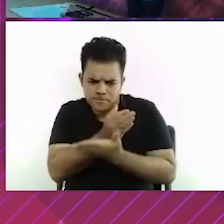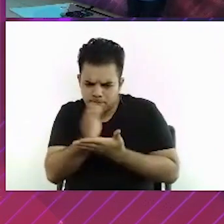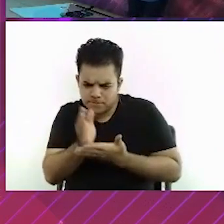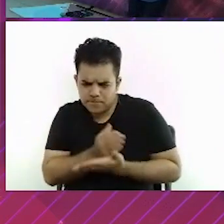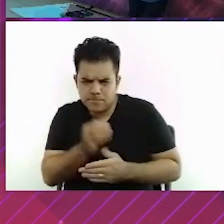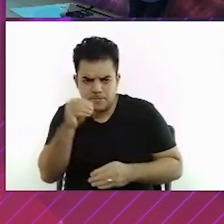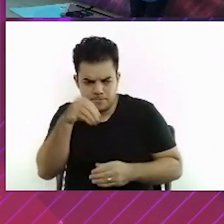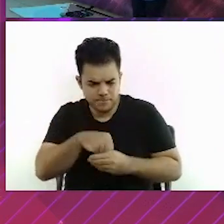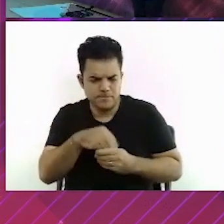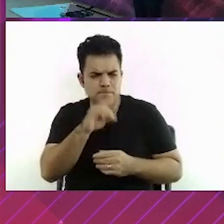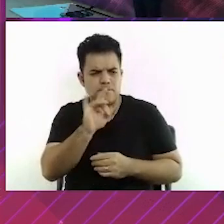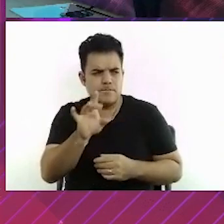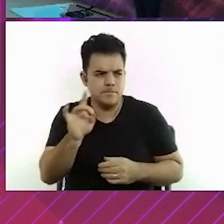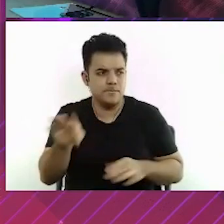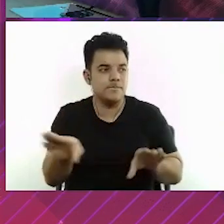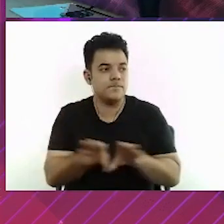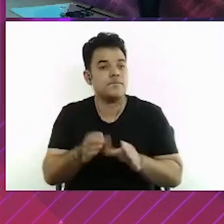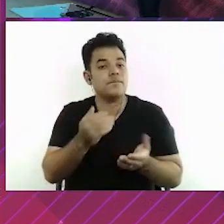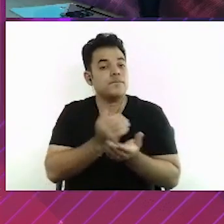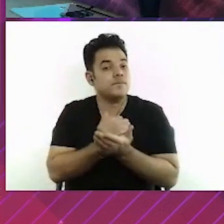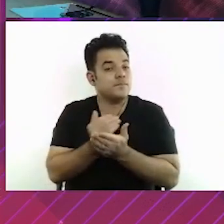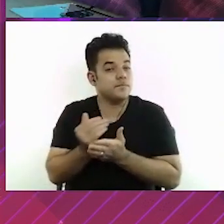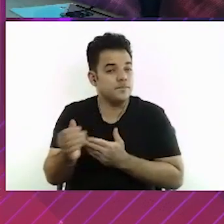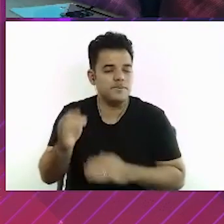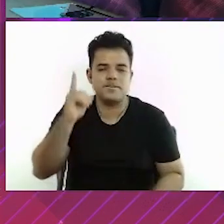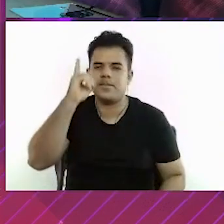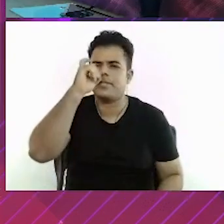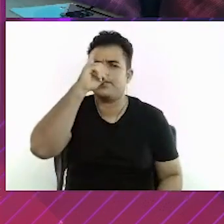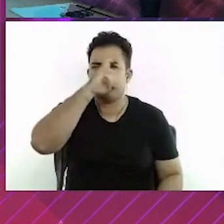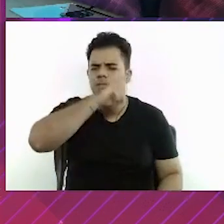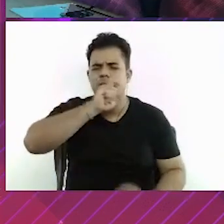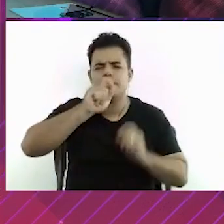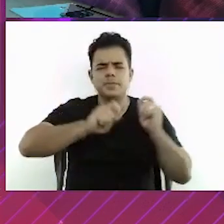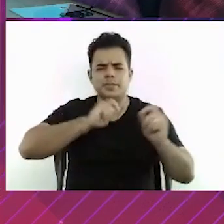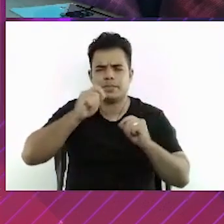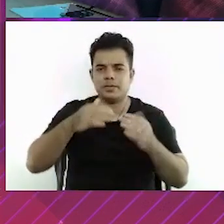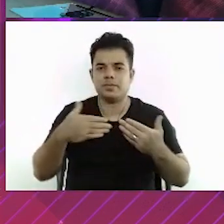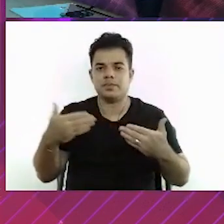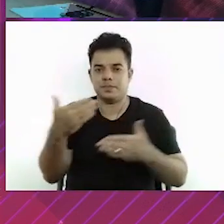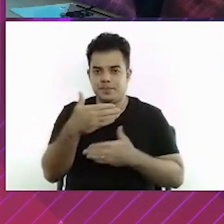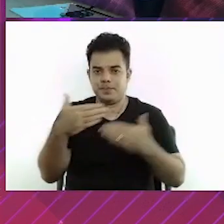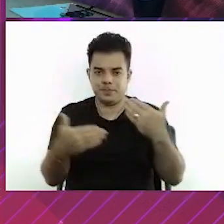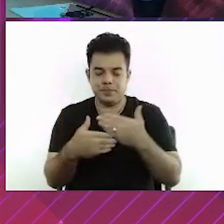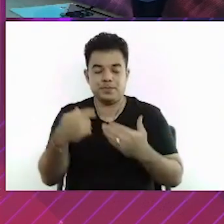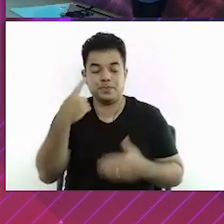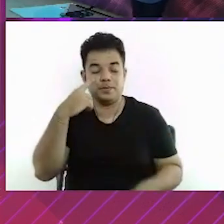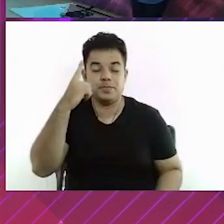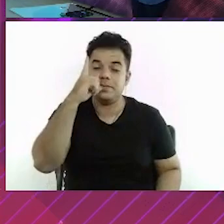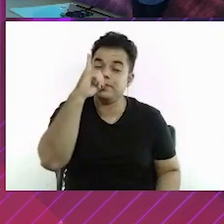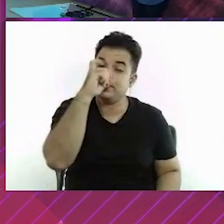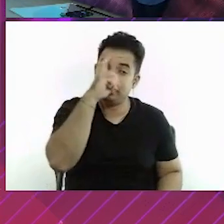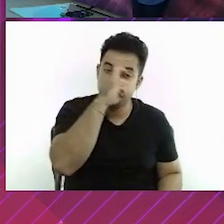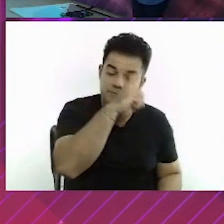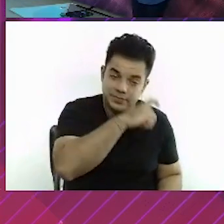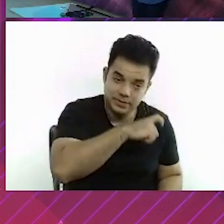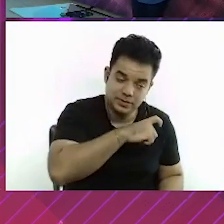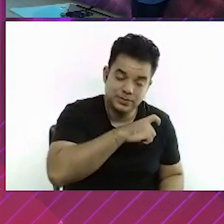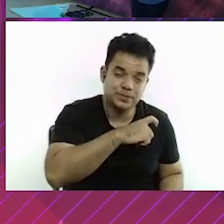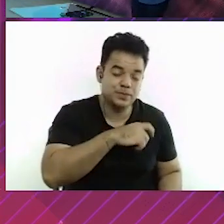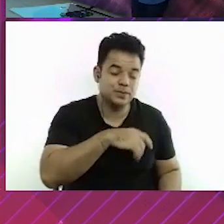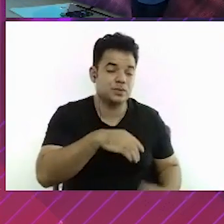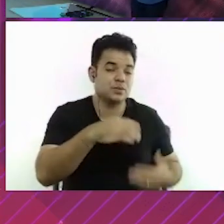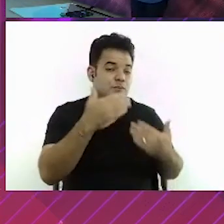E aqui, começando os desafios, a estrutura da apresentação é o seguinte: eu vou trazer um desafio, uma